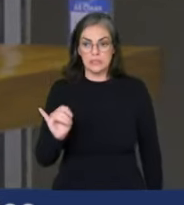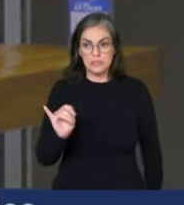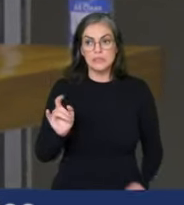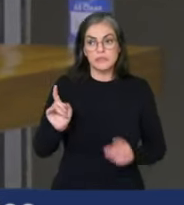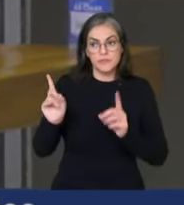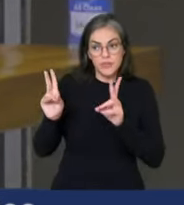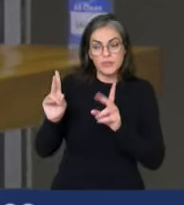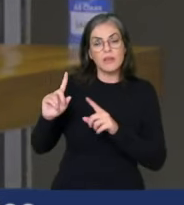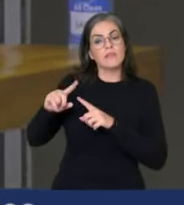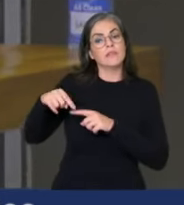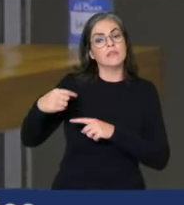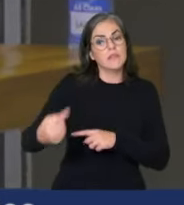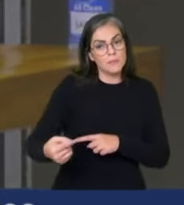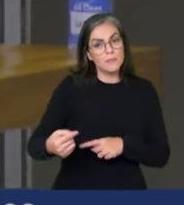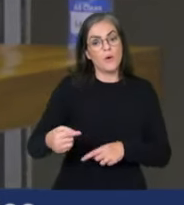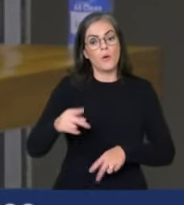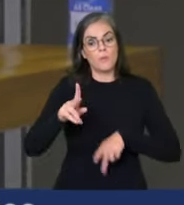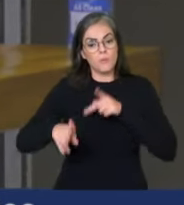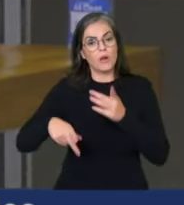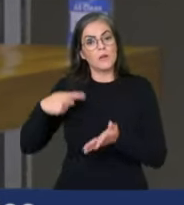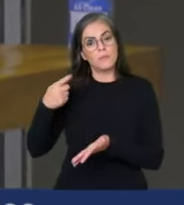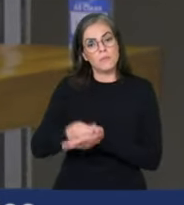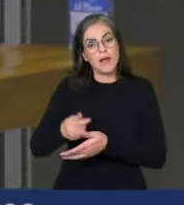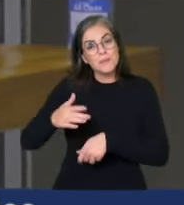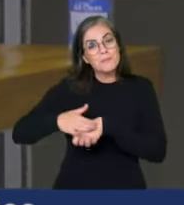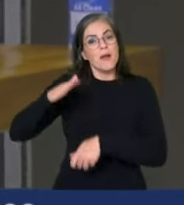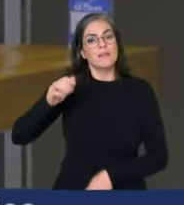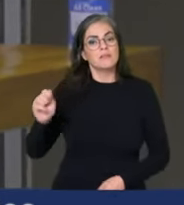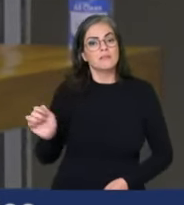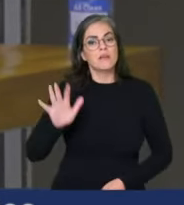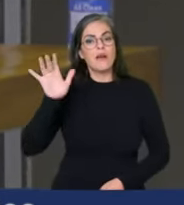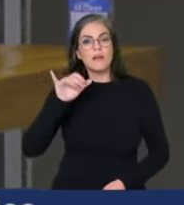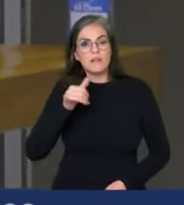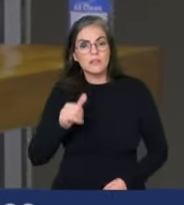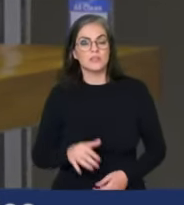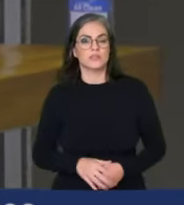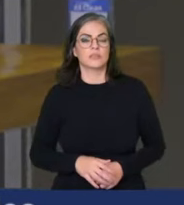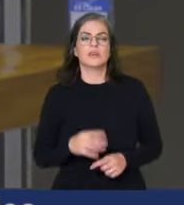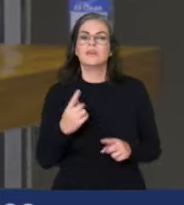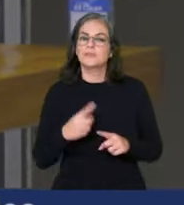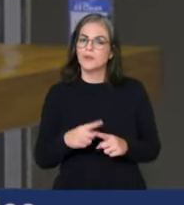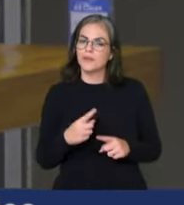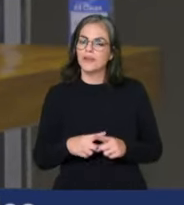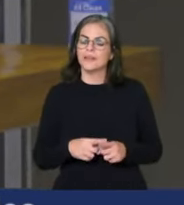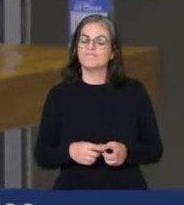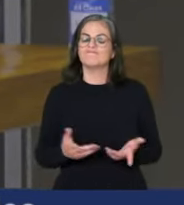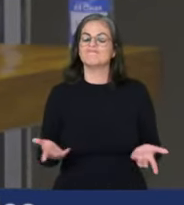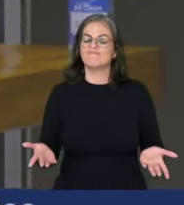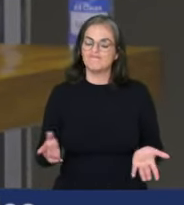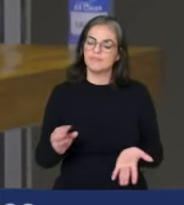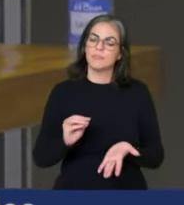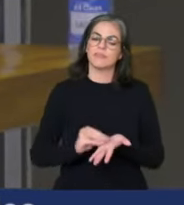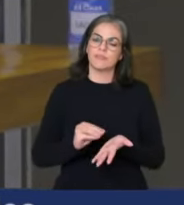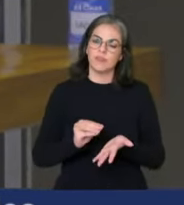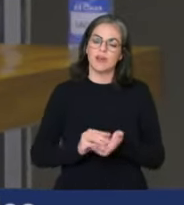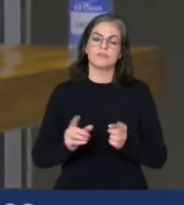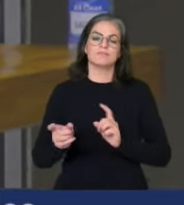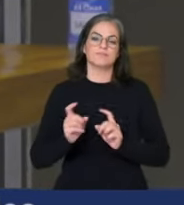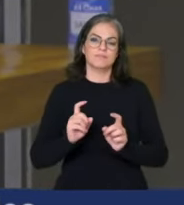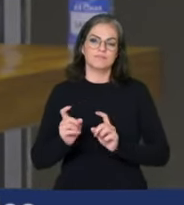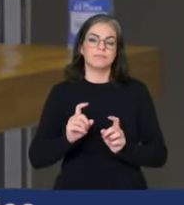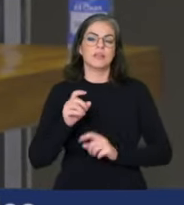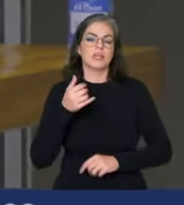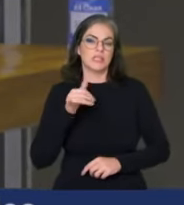aumentar ainda mais. E ainda mais por quê? Porque por falta de gestão energética nesse país,